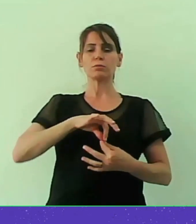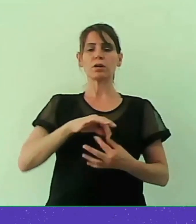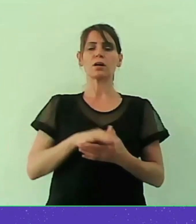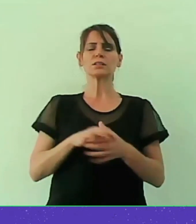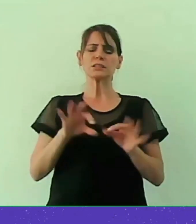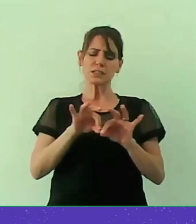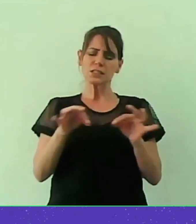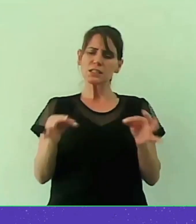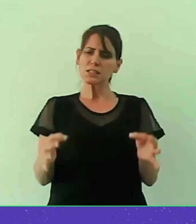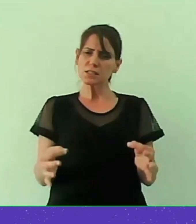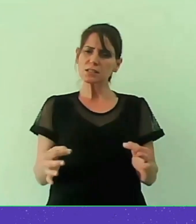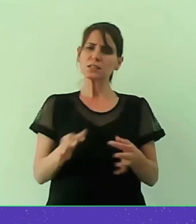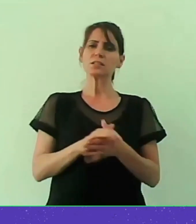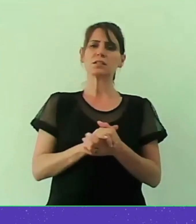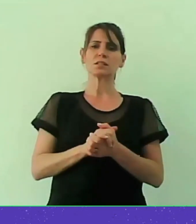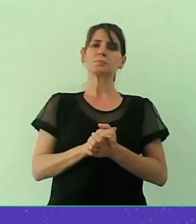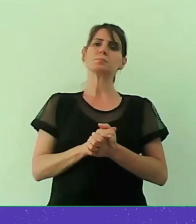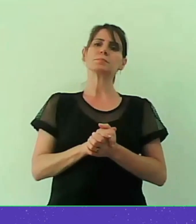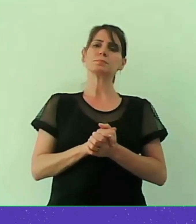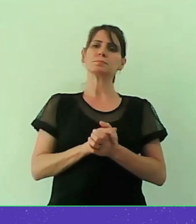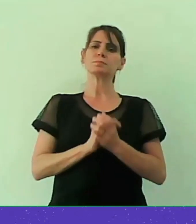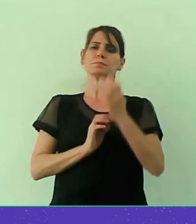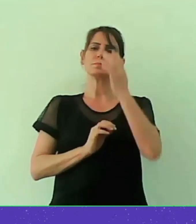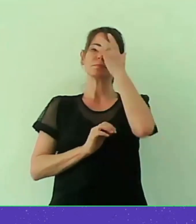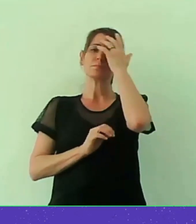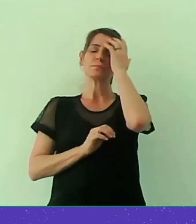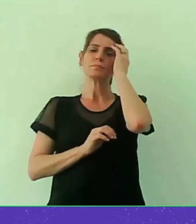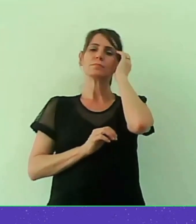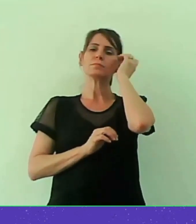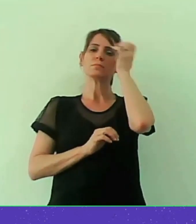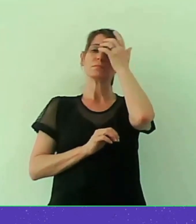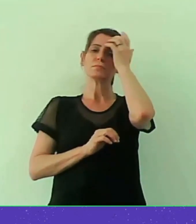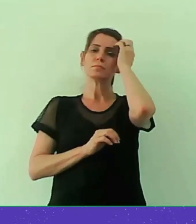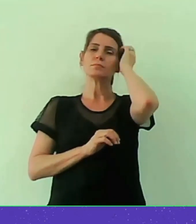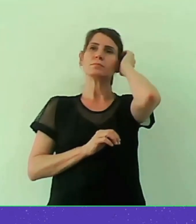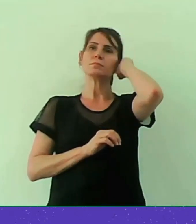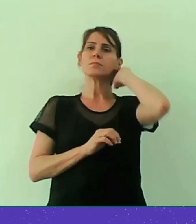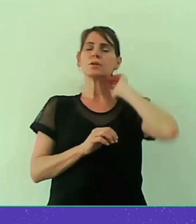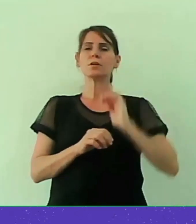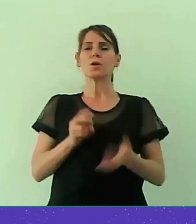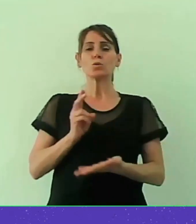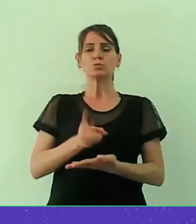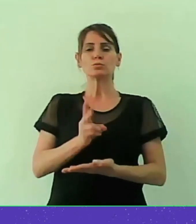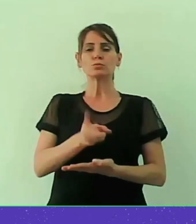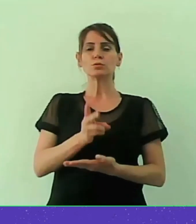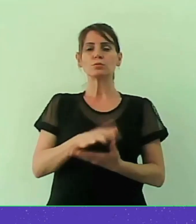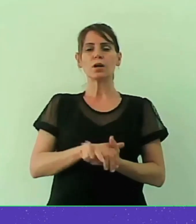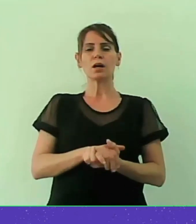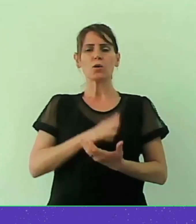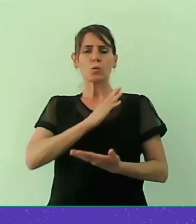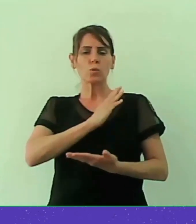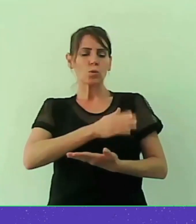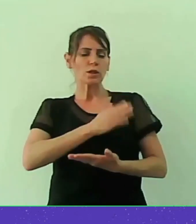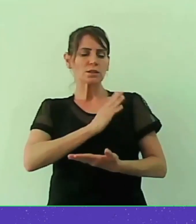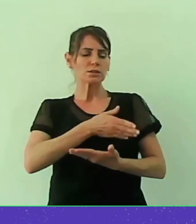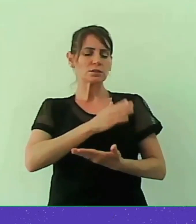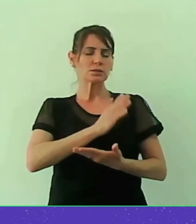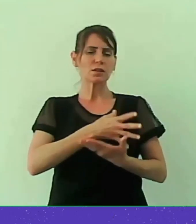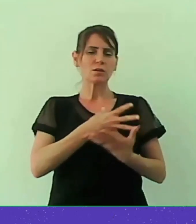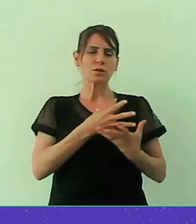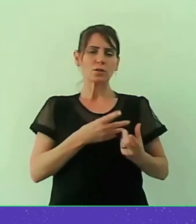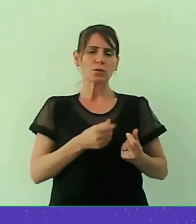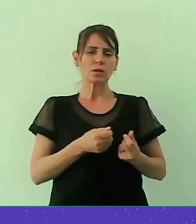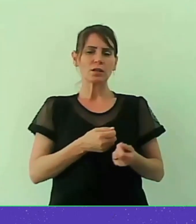Vamos continuar sendo aquele que é contrito e humilde